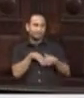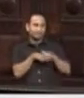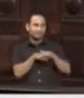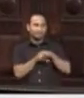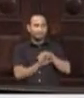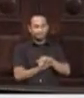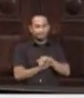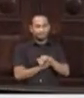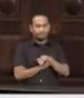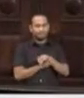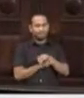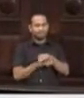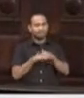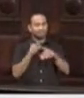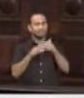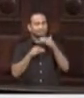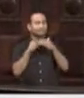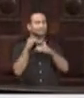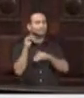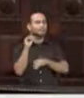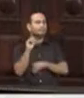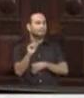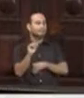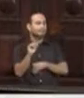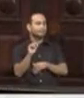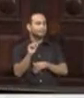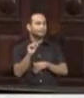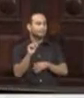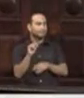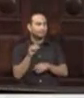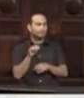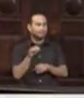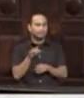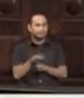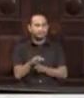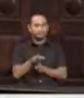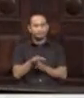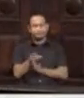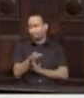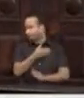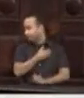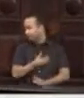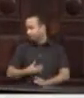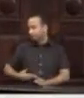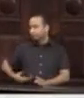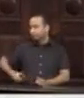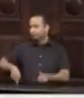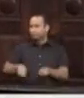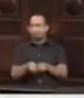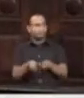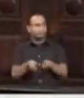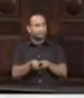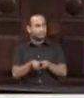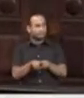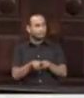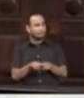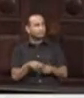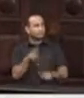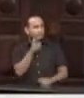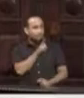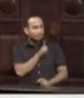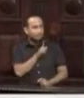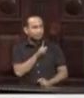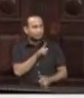recordes de recursos no Conselho Estadual da Receita Fiscal, conseguindo